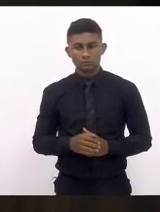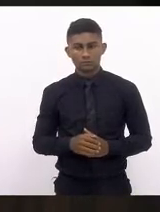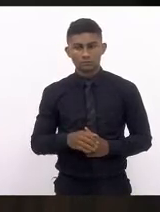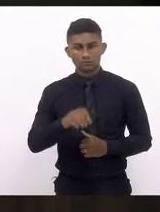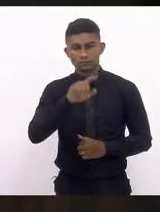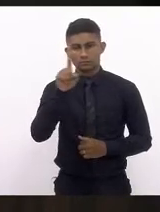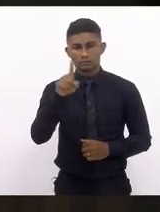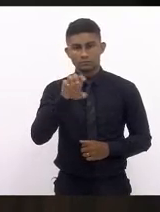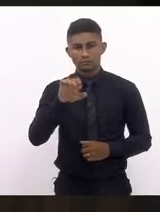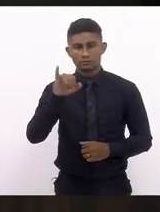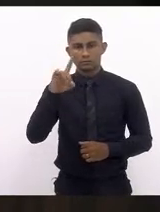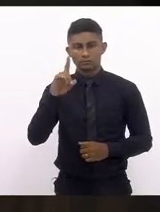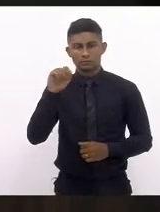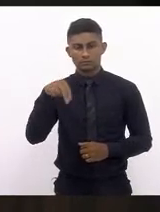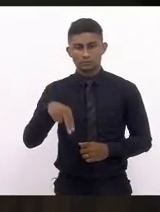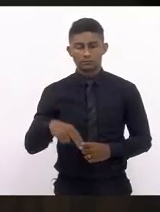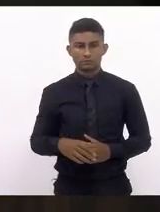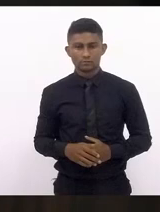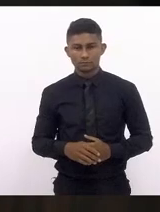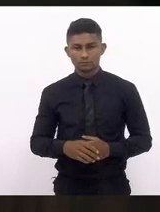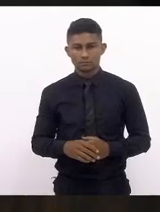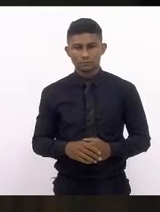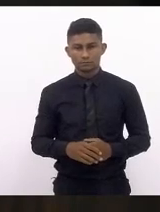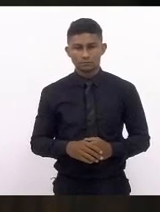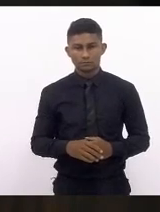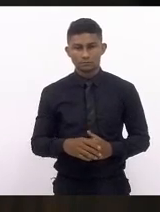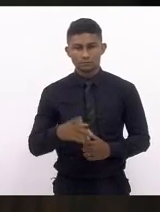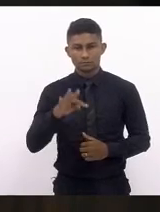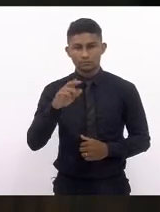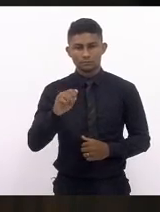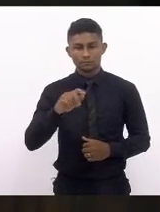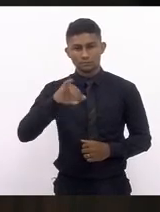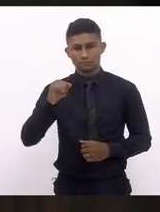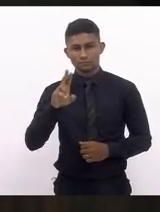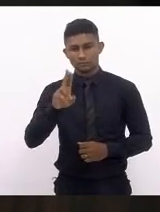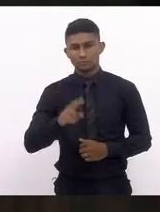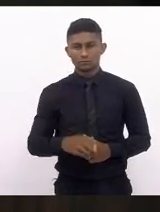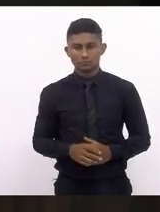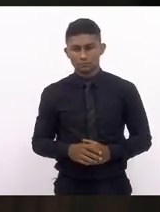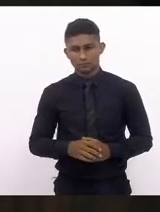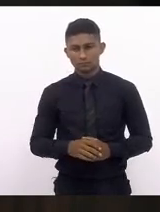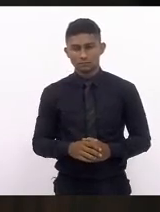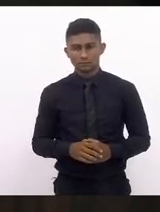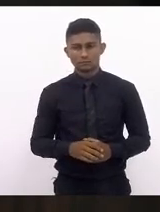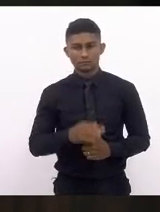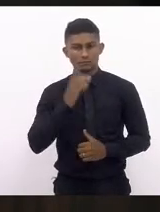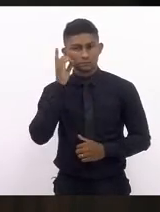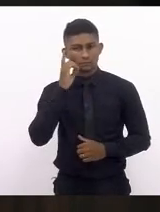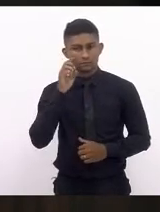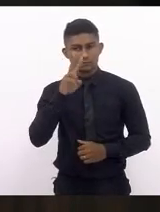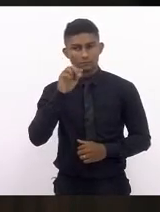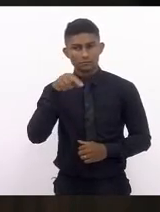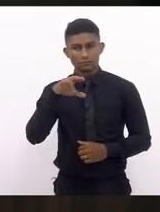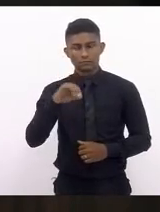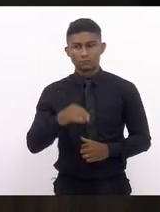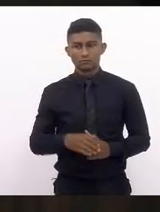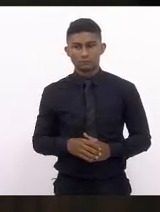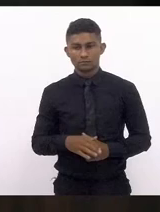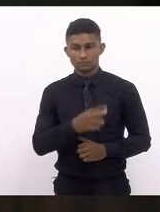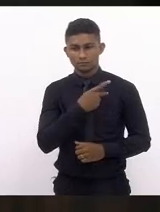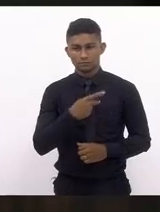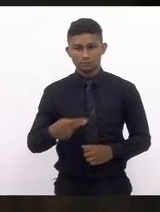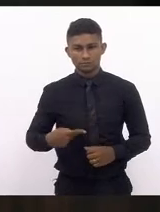azeda e tal dasei da deputada tia Ju o deputado Vando família presidência